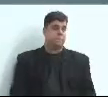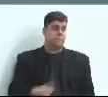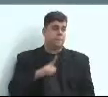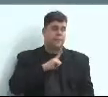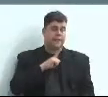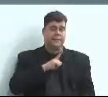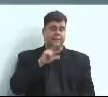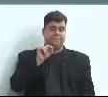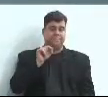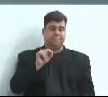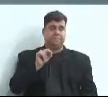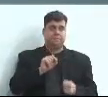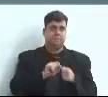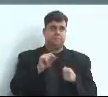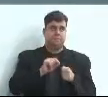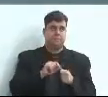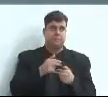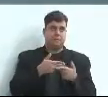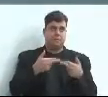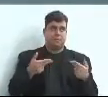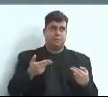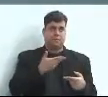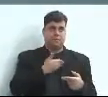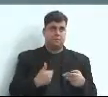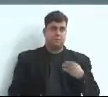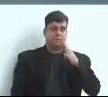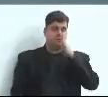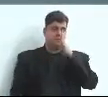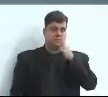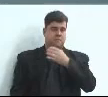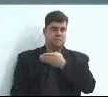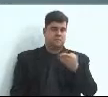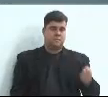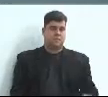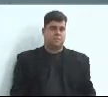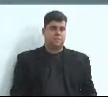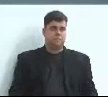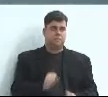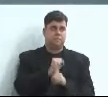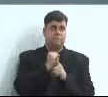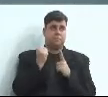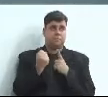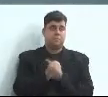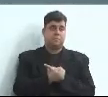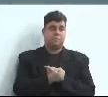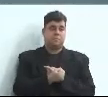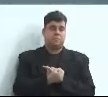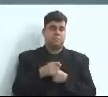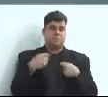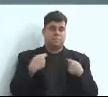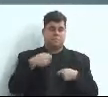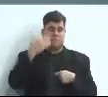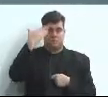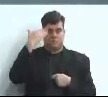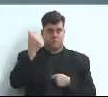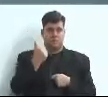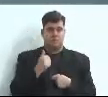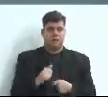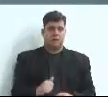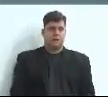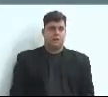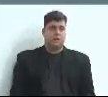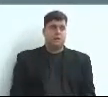temos que fazer alguma coisa enquanto homens públicos. Nós temos que denunciar isso. E a sociedade precisa saber. É